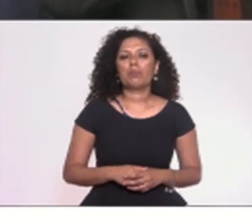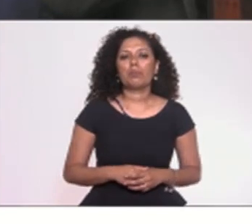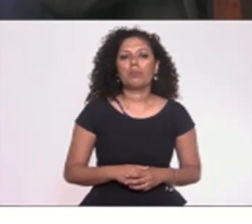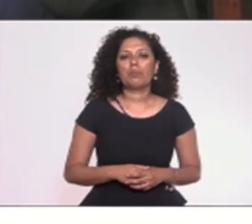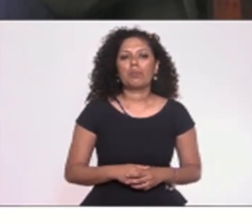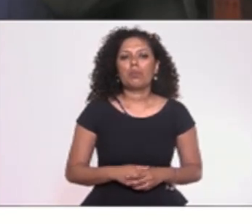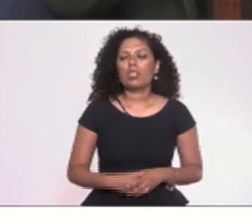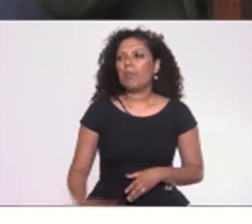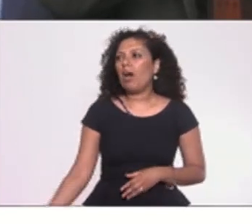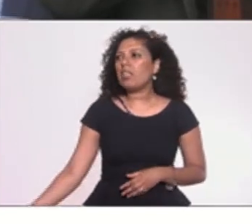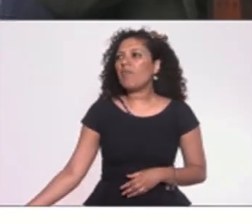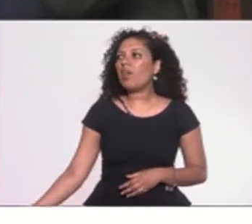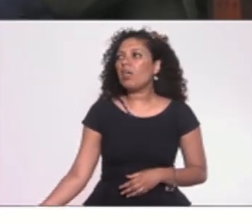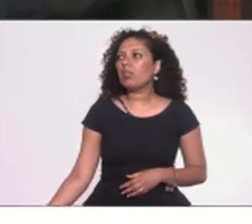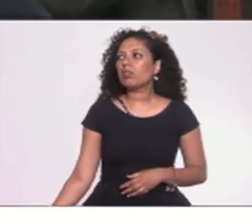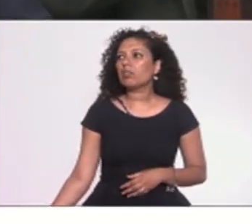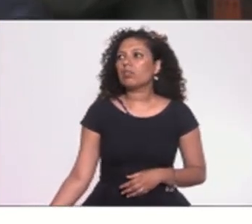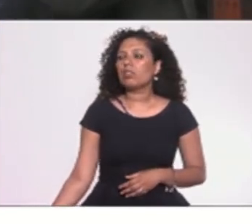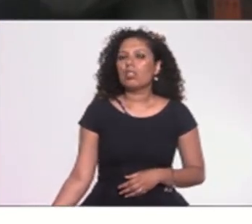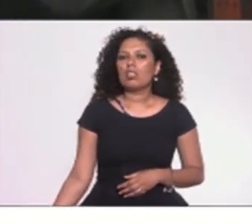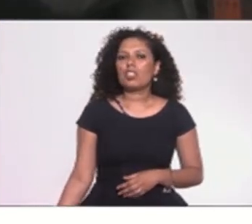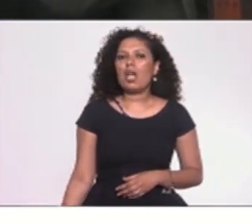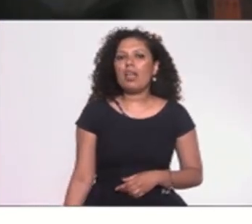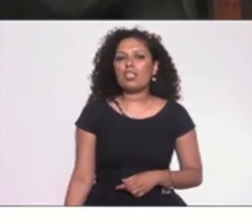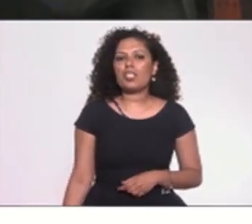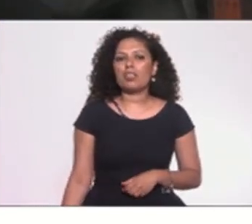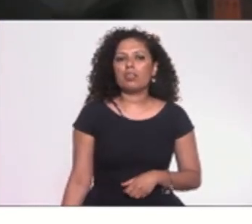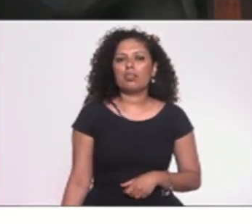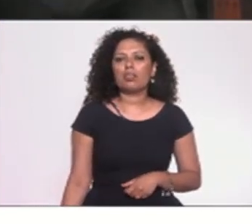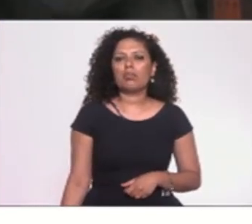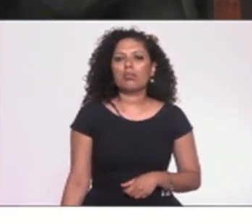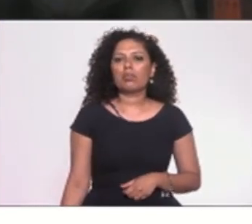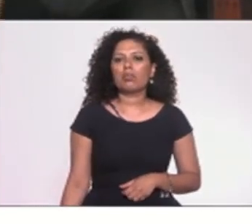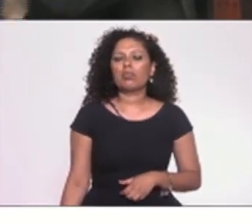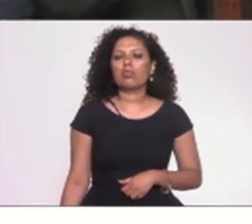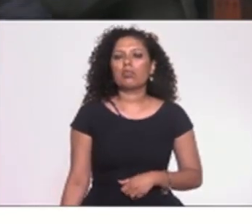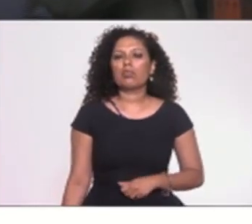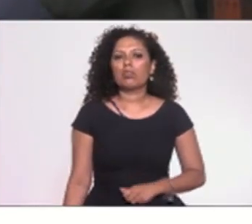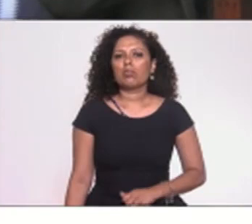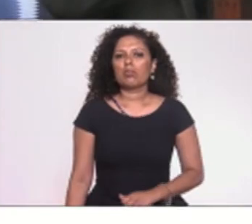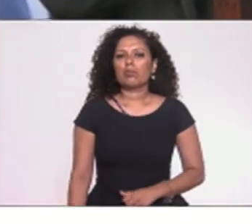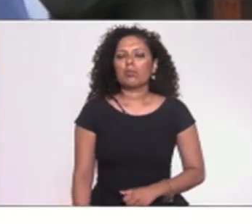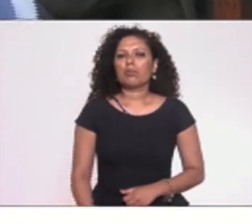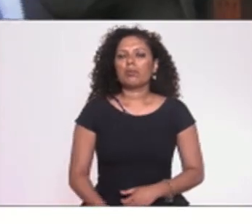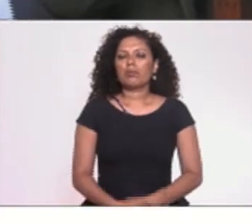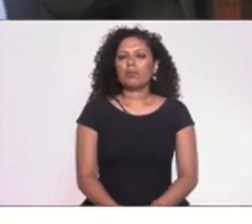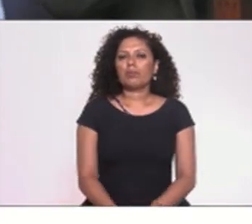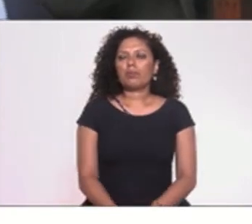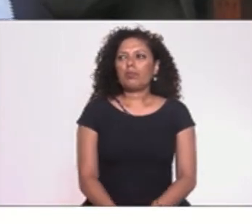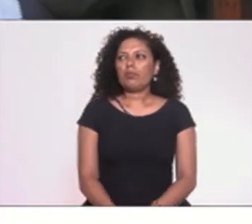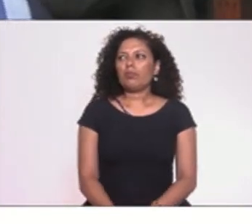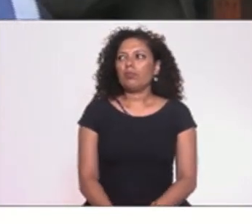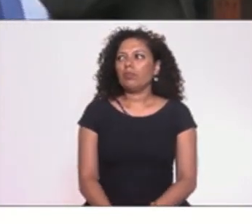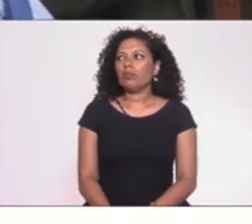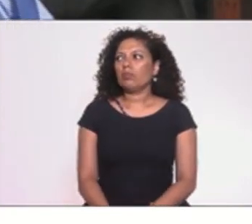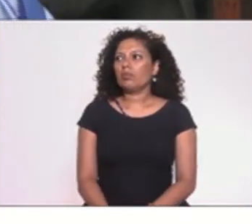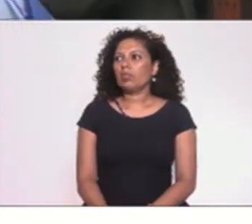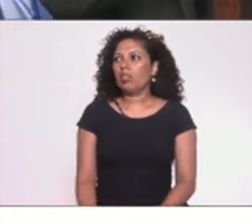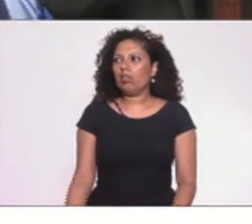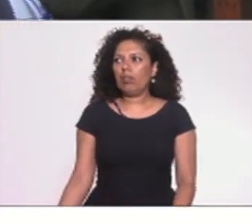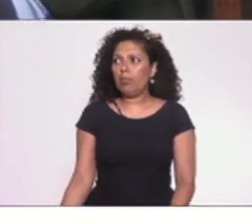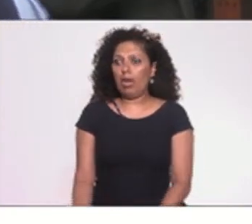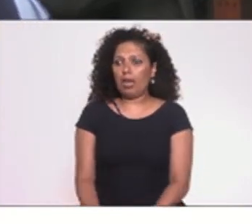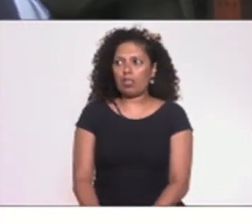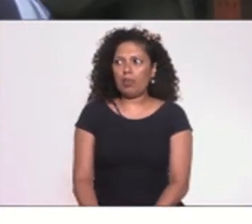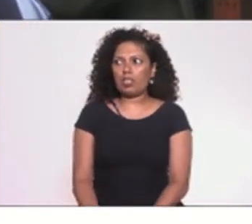aos 120 dias da decisão judicial, isso não cabe a nós, está suspenso por decisão judicial. Então, em relação ao que o